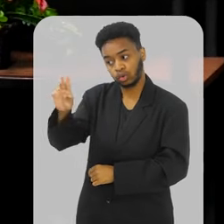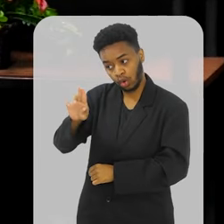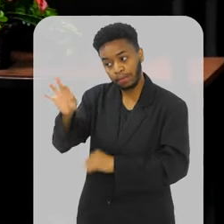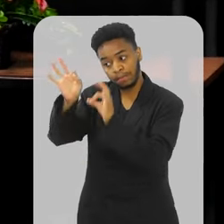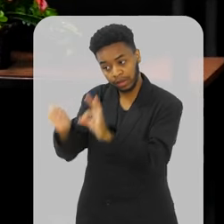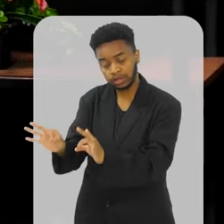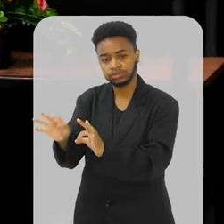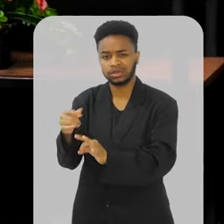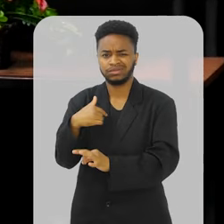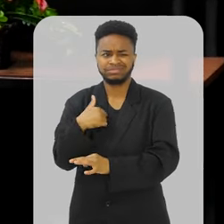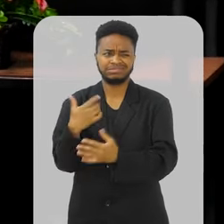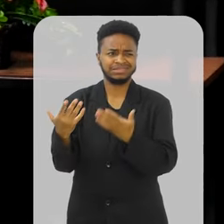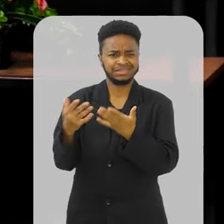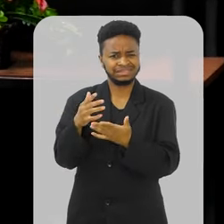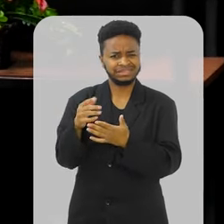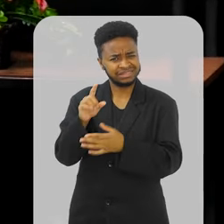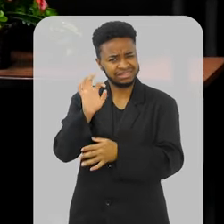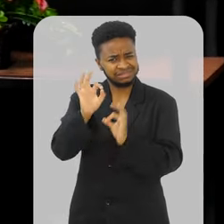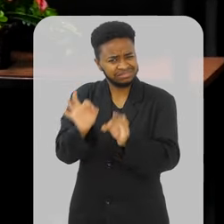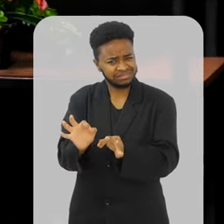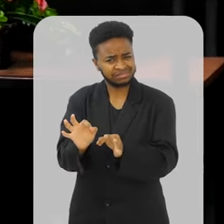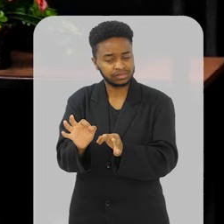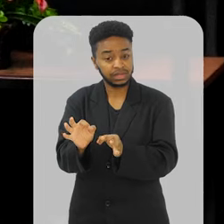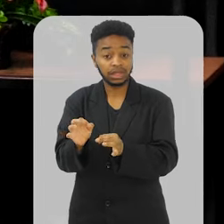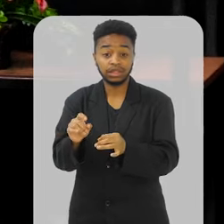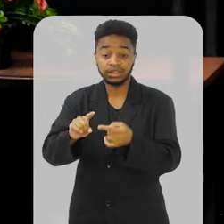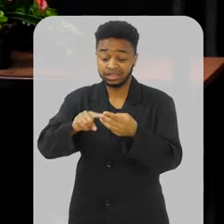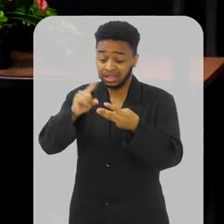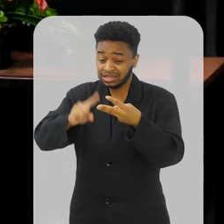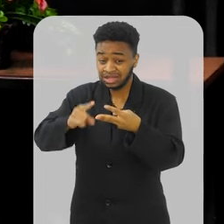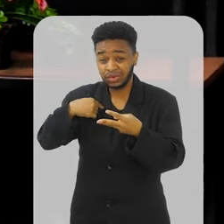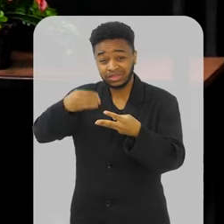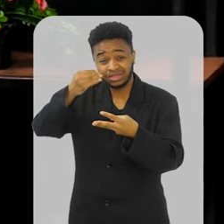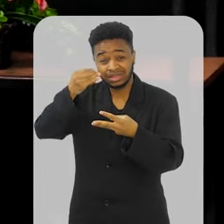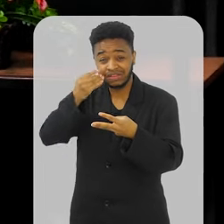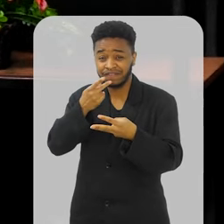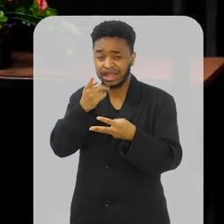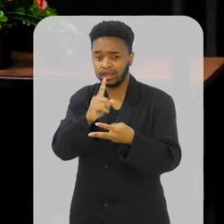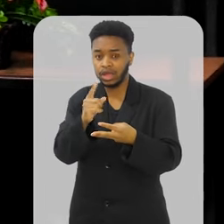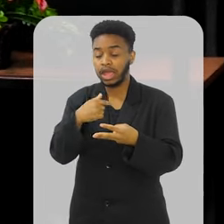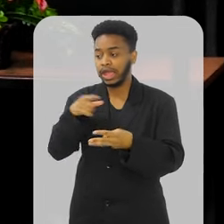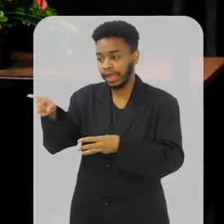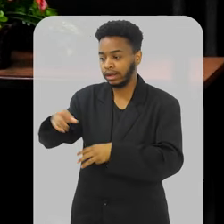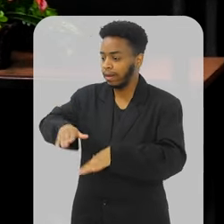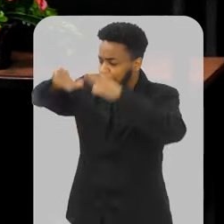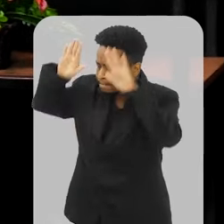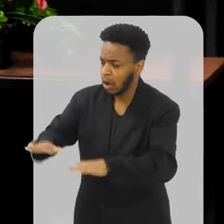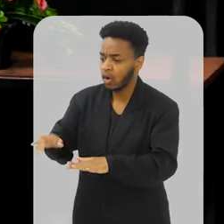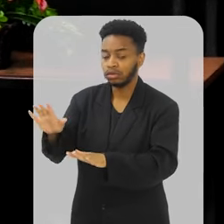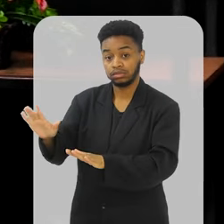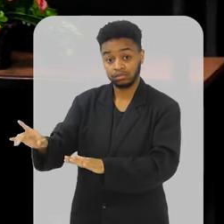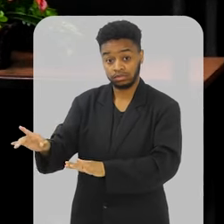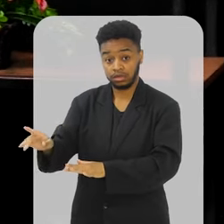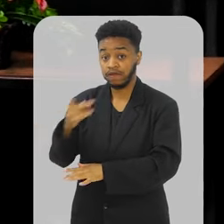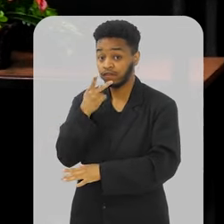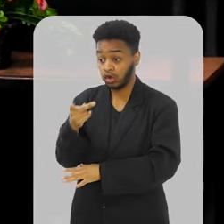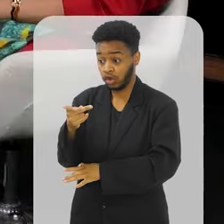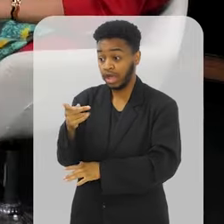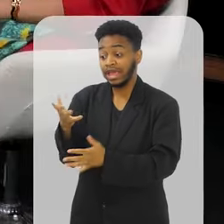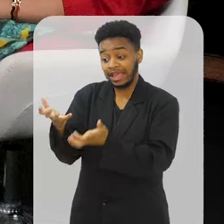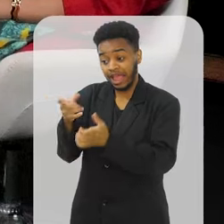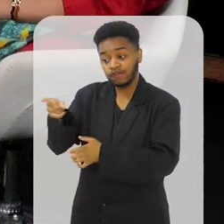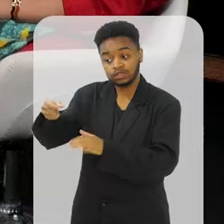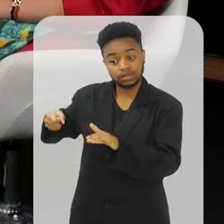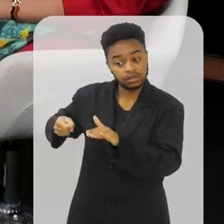refute mais uma vez e Na terceira tentativa Eu lembro que ele deu uma tapa na mesa e disse O Cardeal